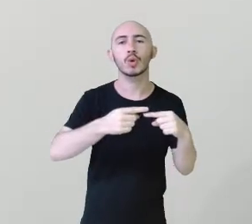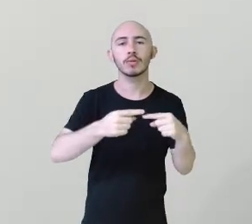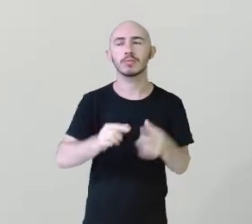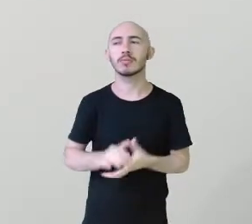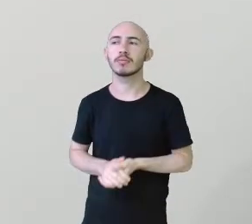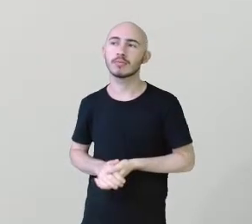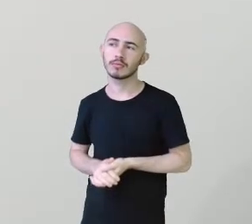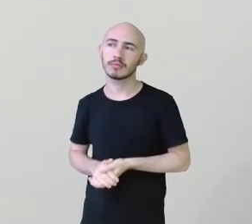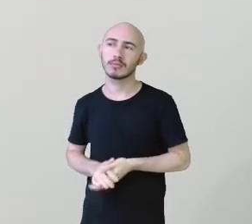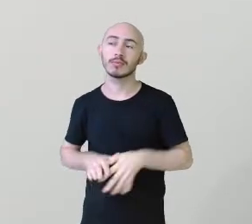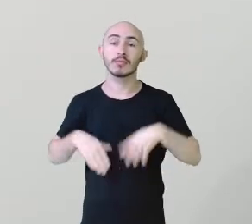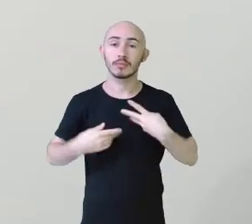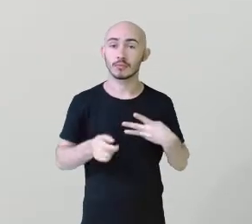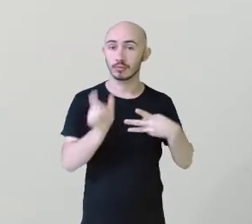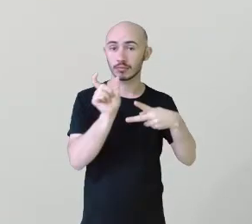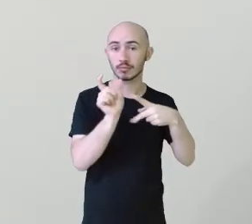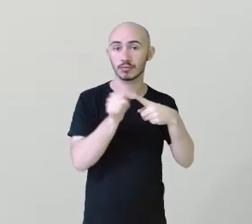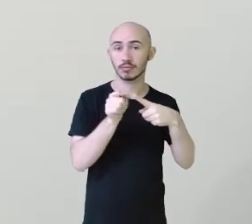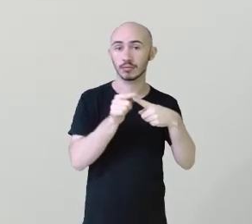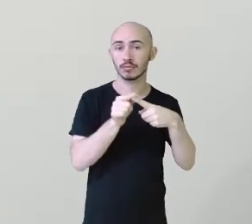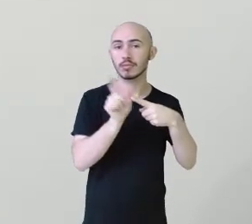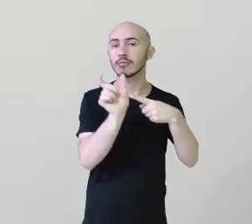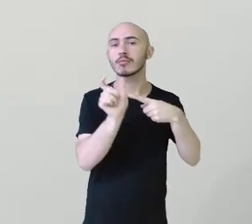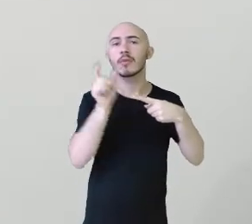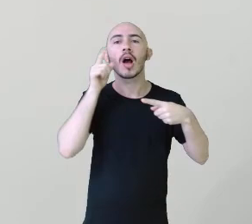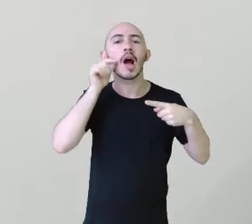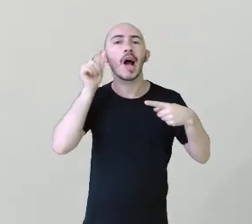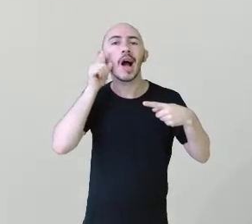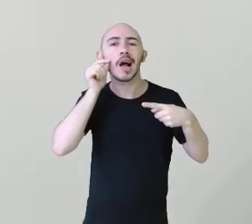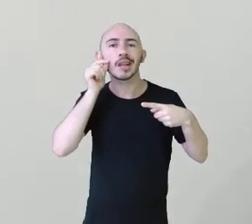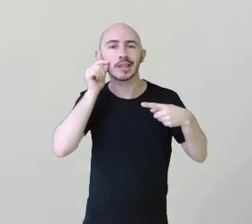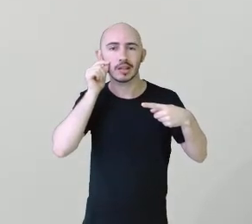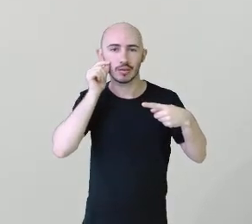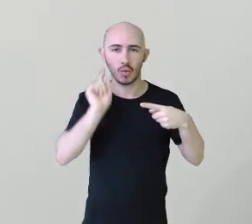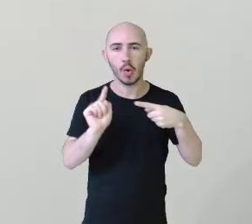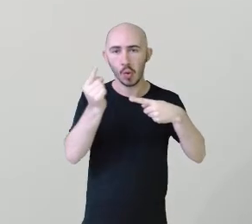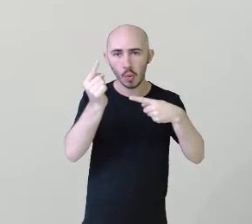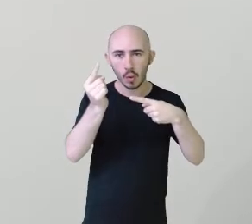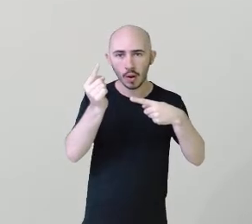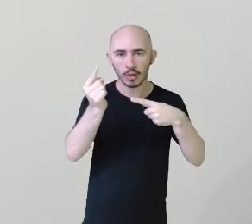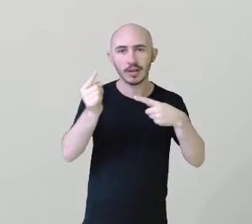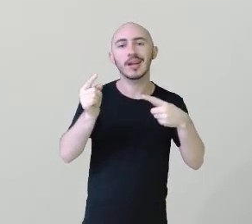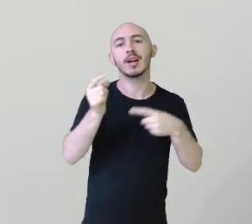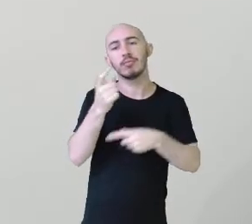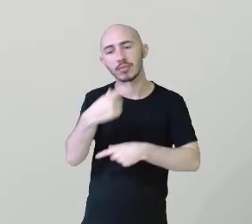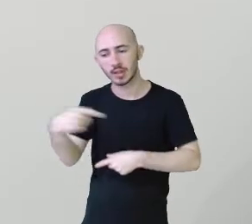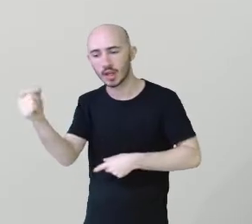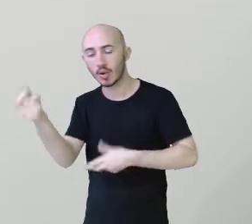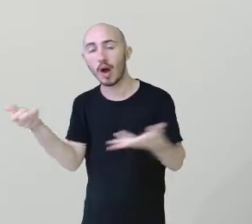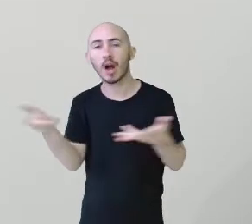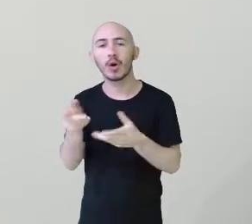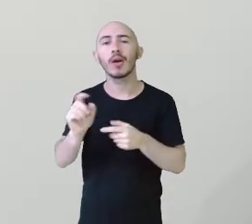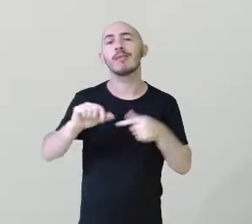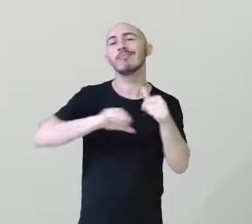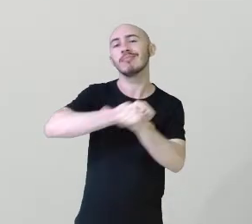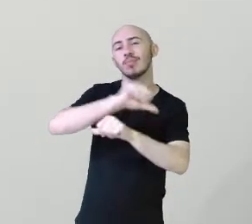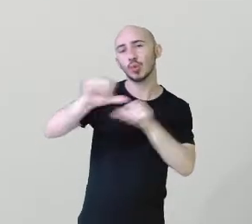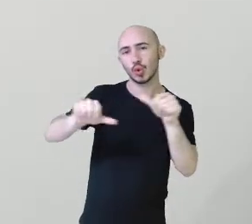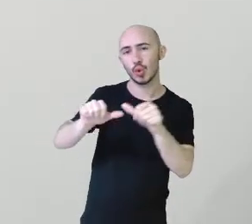saiu, umas ratinhas saíram. Falava seu amigo, sua